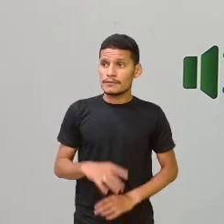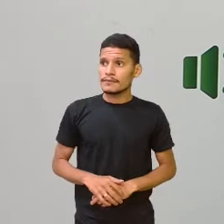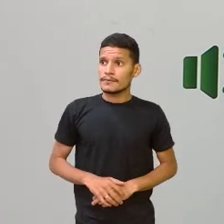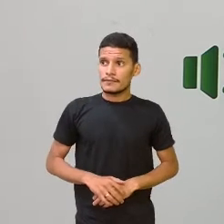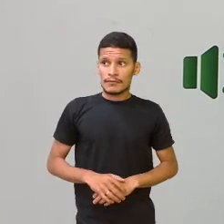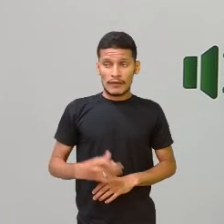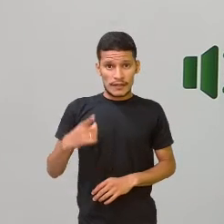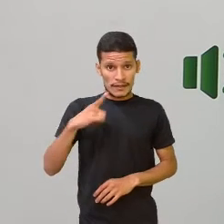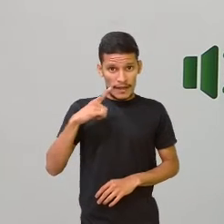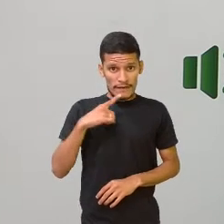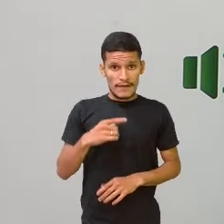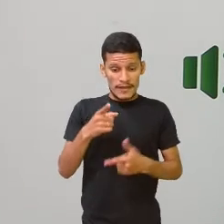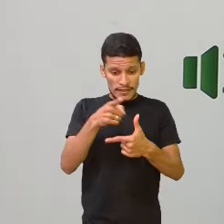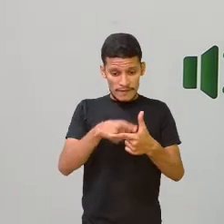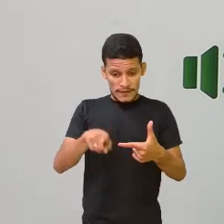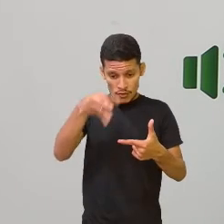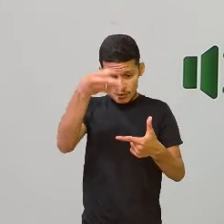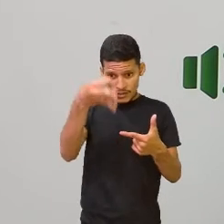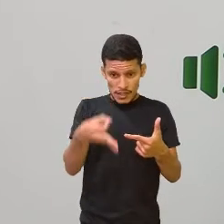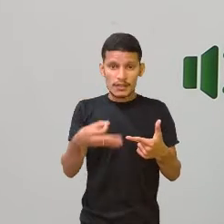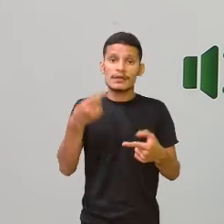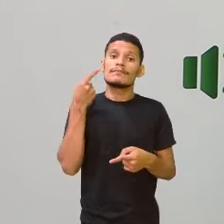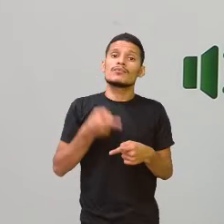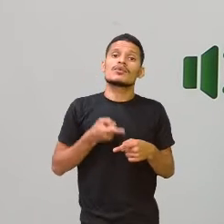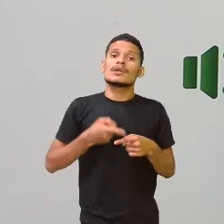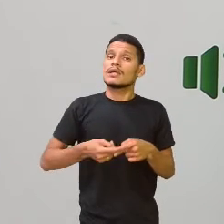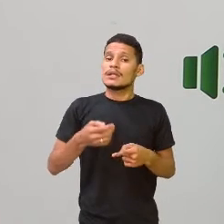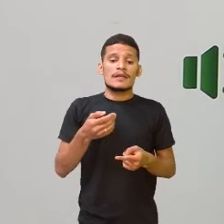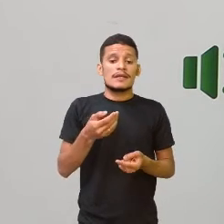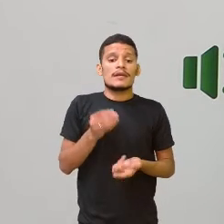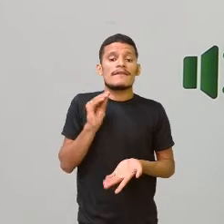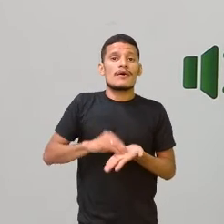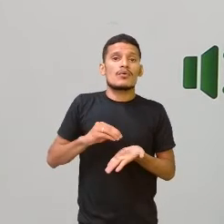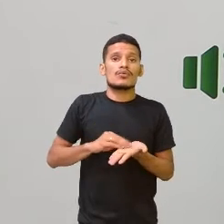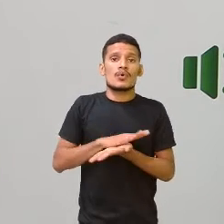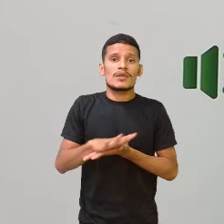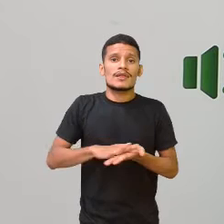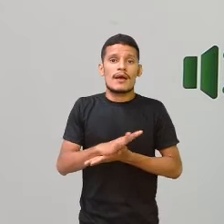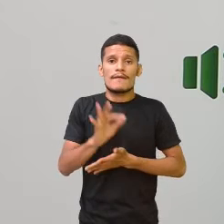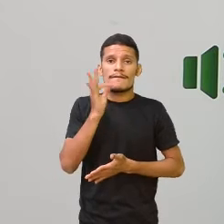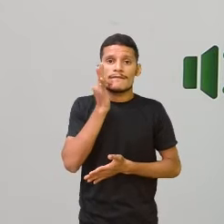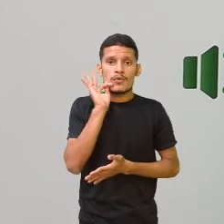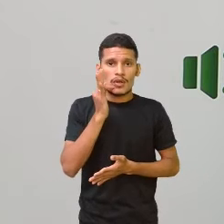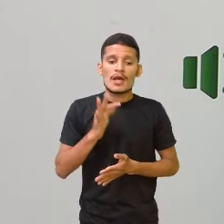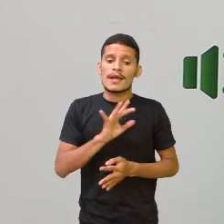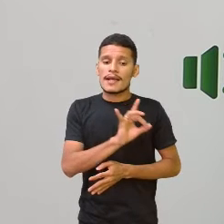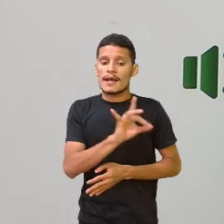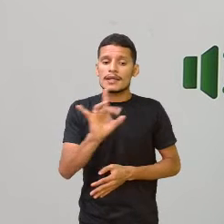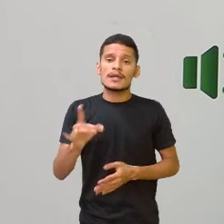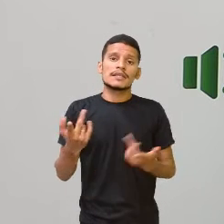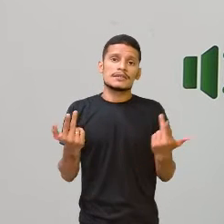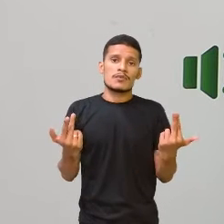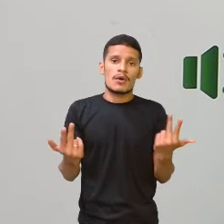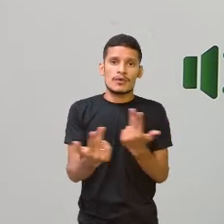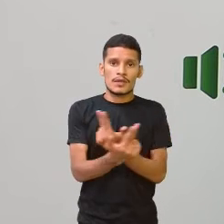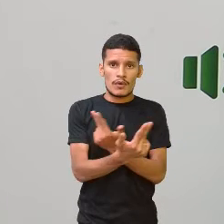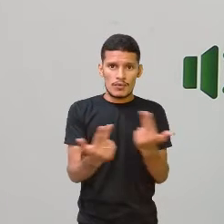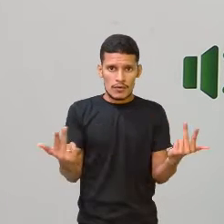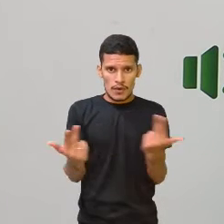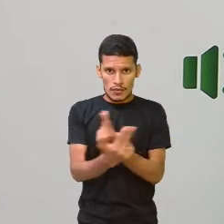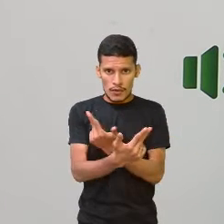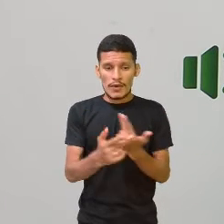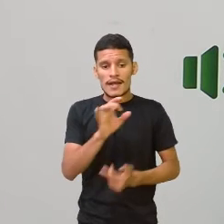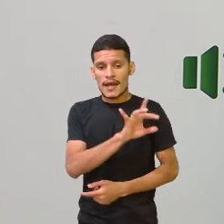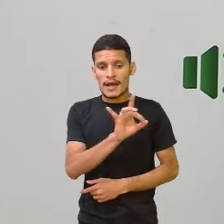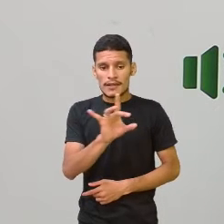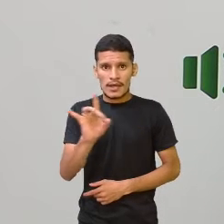caso, deu uma divisão exata, porque não sobraram frutas, né? Eles ficaram com partes iguais de frutas,